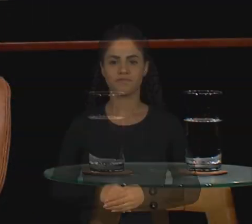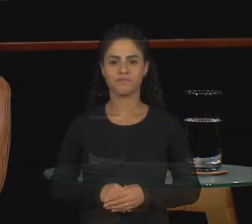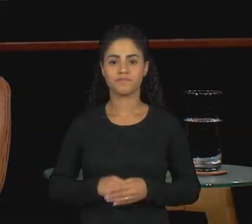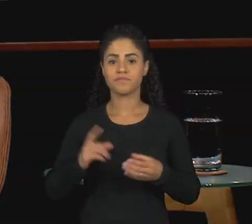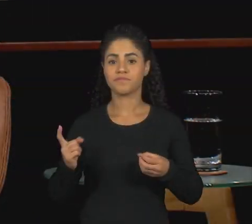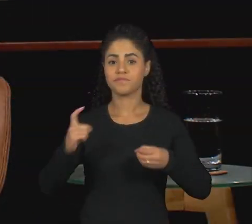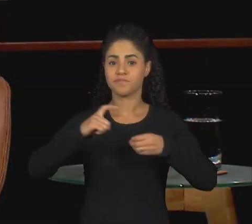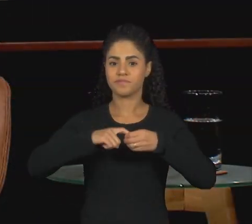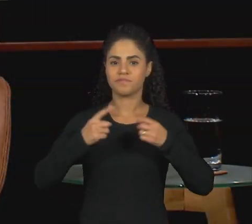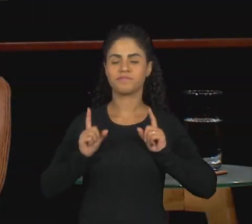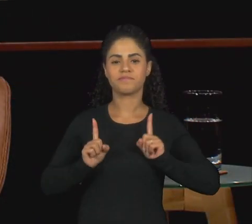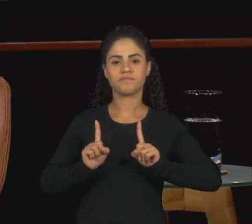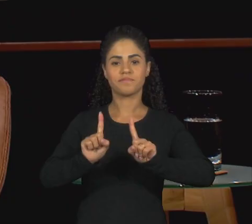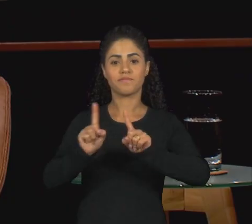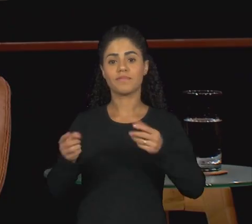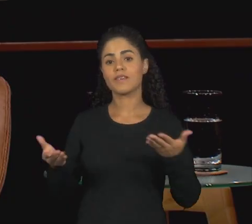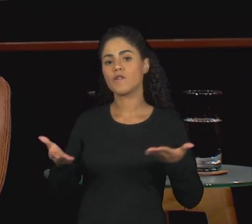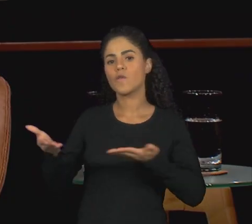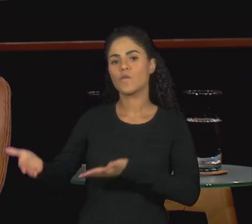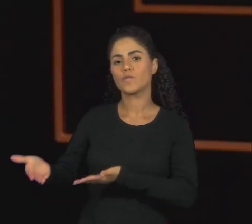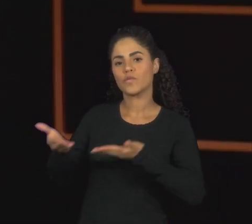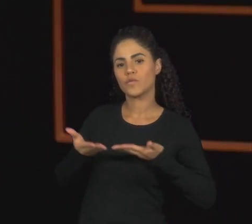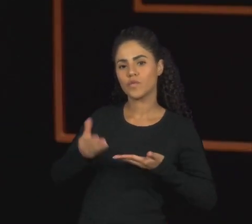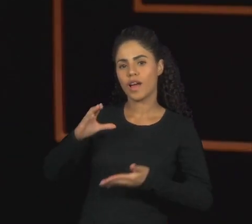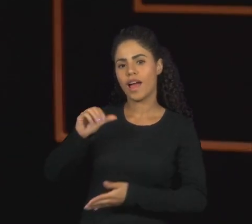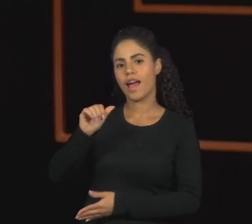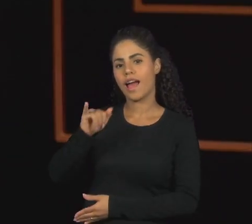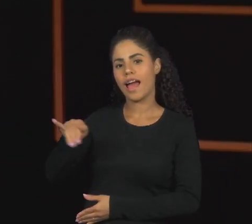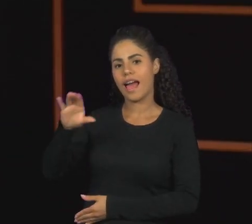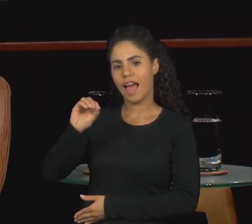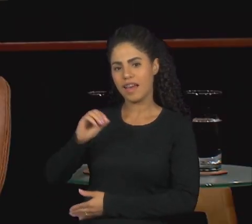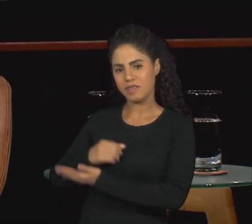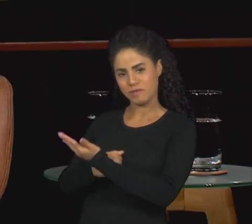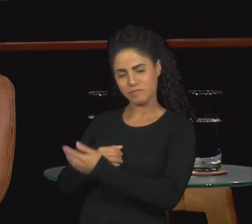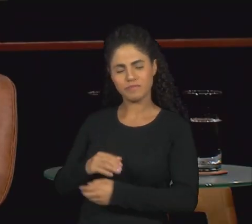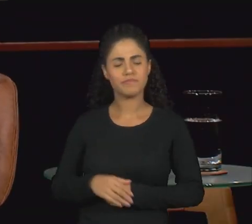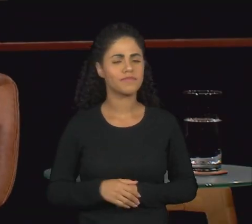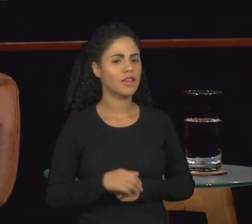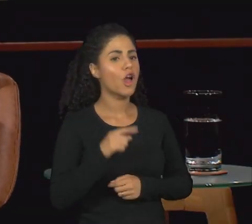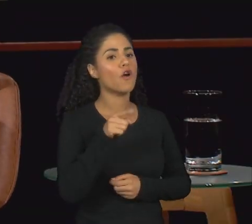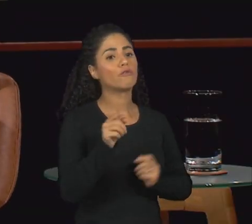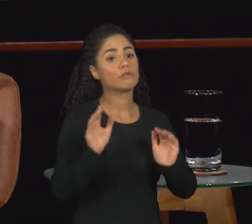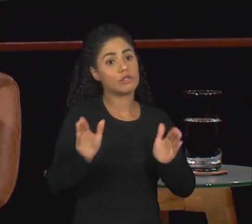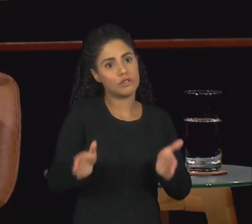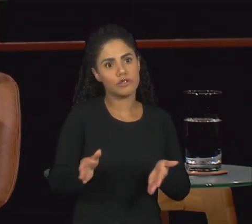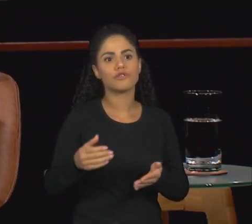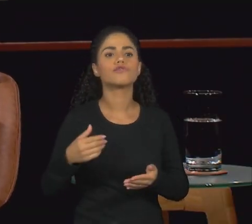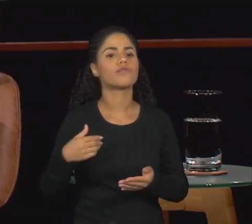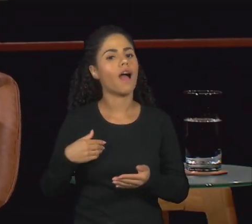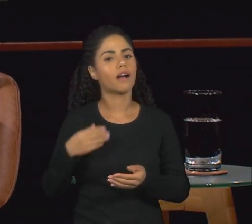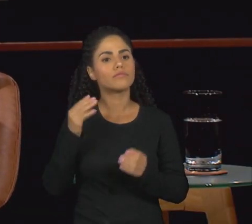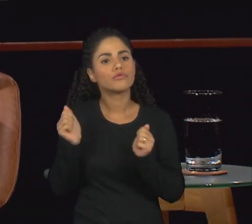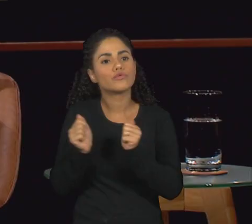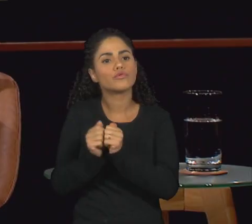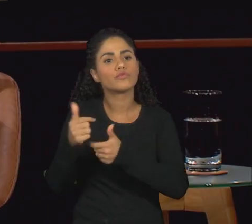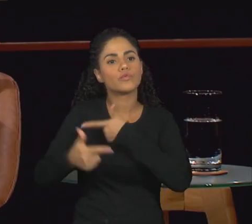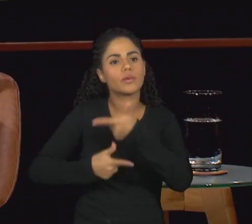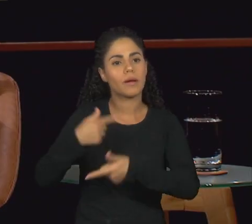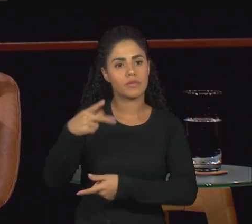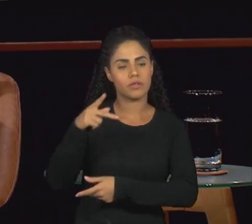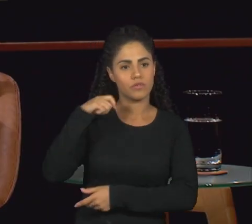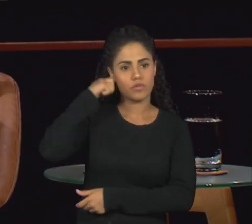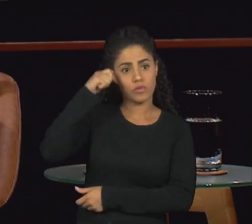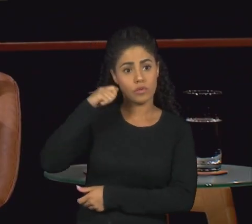Pronto, voltamos com o Persona. Hoje a nossa conversa é com o Caio Blatt. Caio, você já estava bastante envolvido com o seu trabalho de ator quando